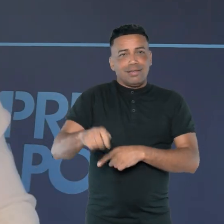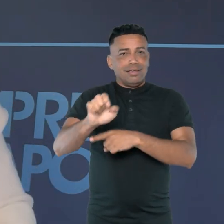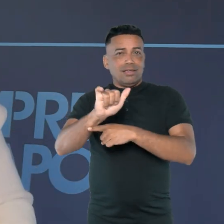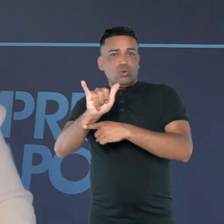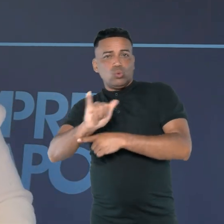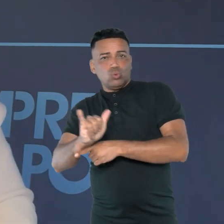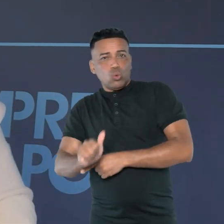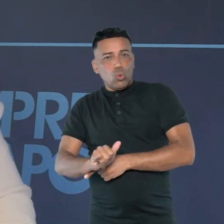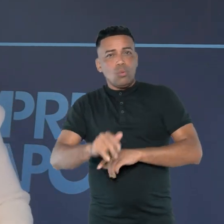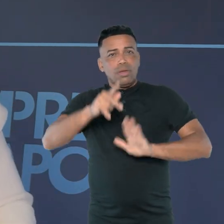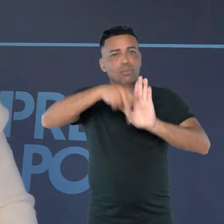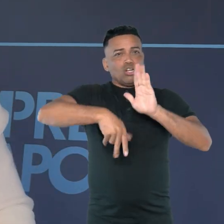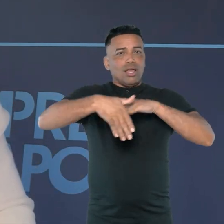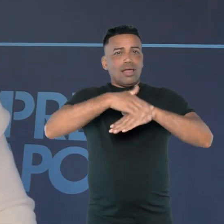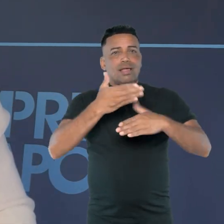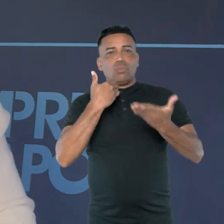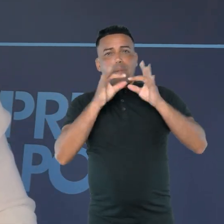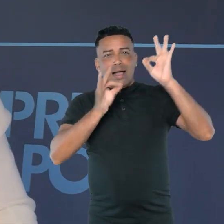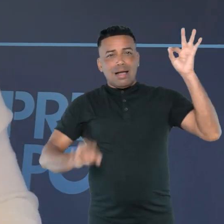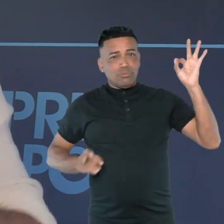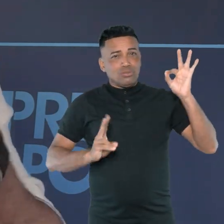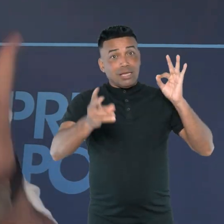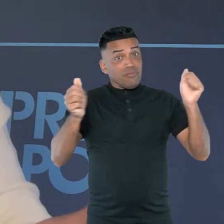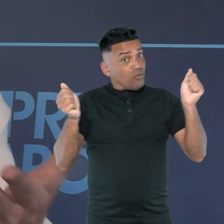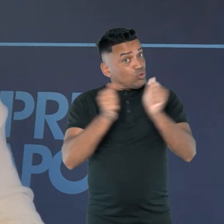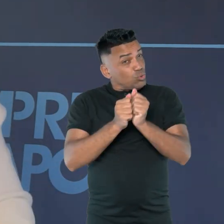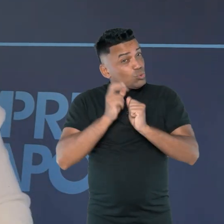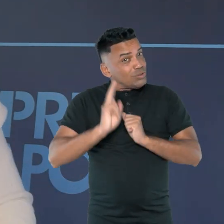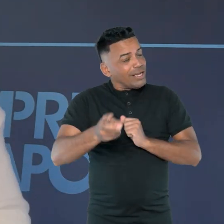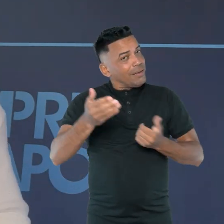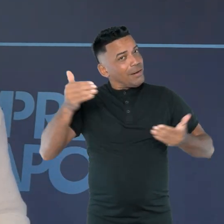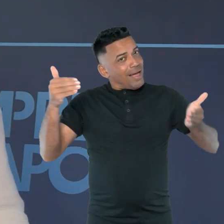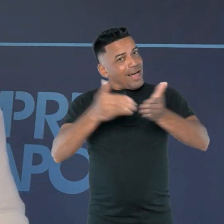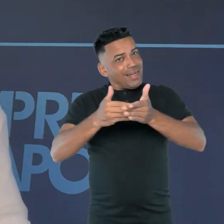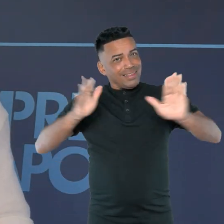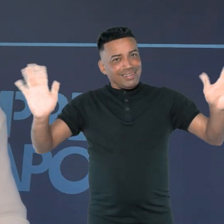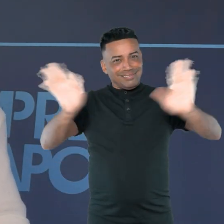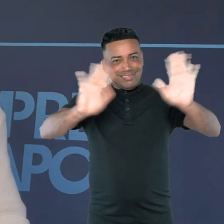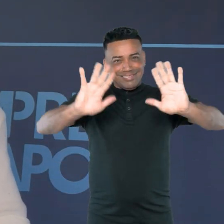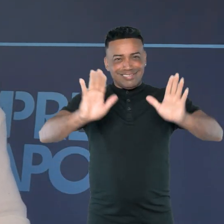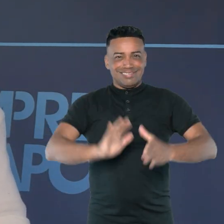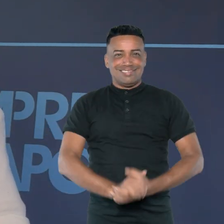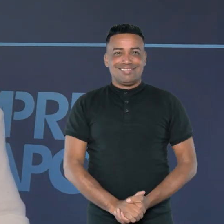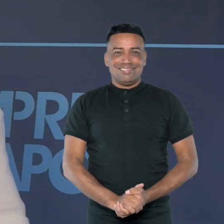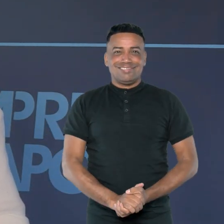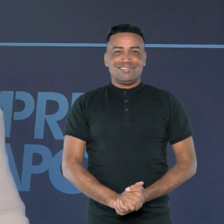nosso canal, no YouTube do Sempre um Papo. Esteja sempre com a gente e até breve.